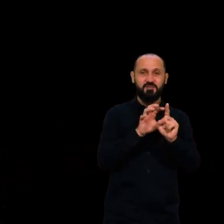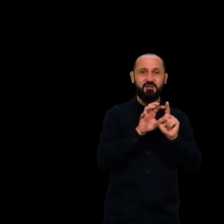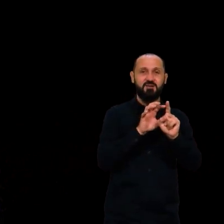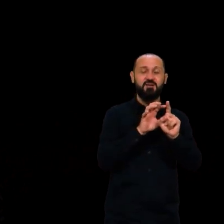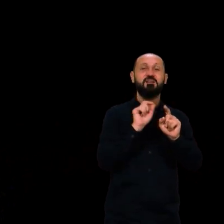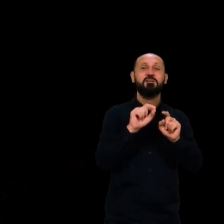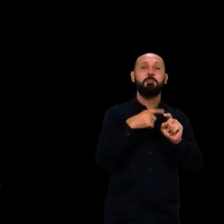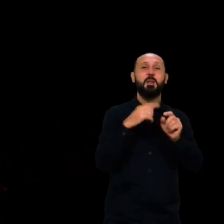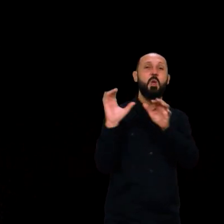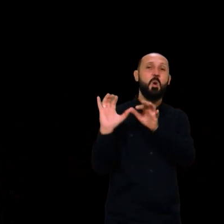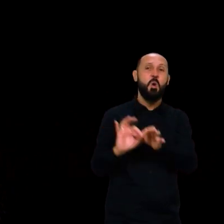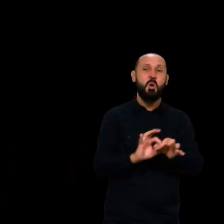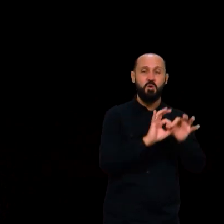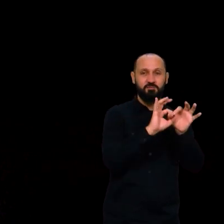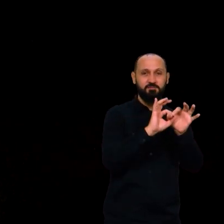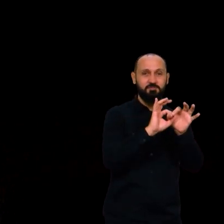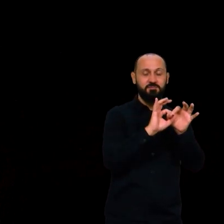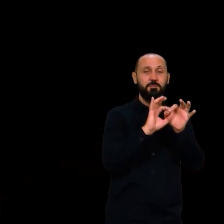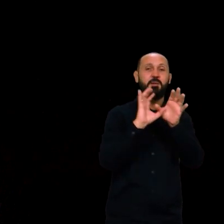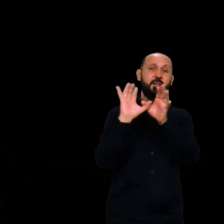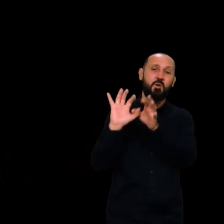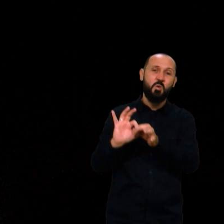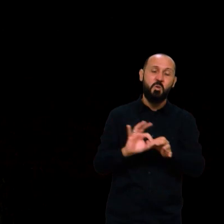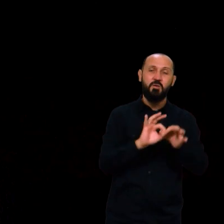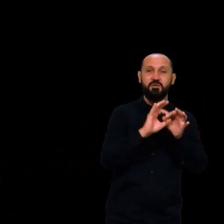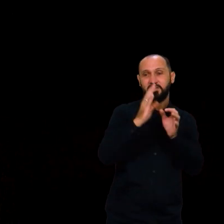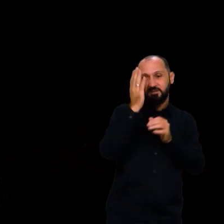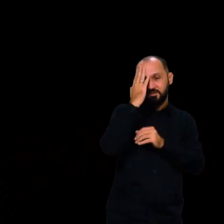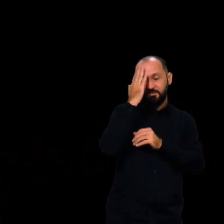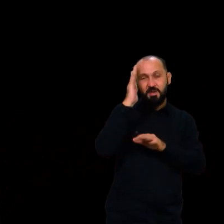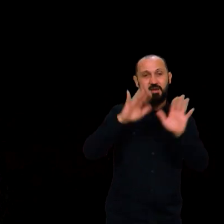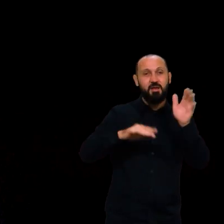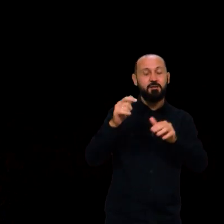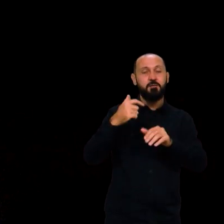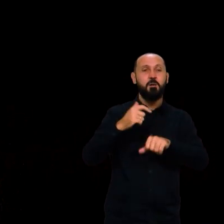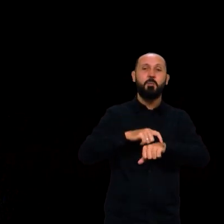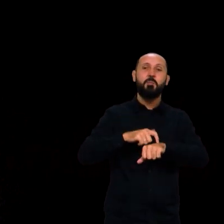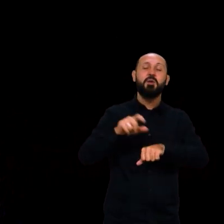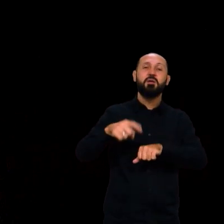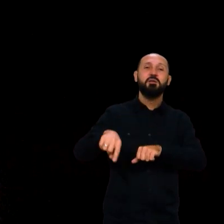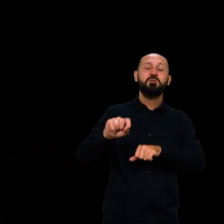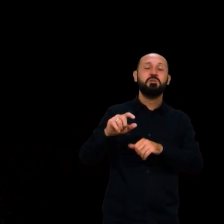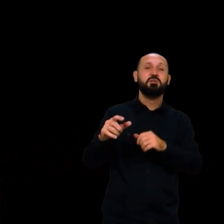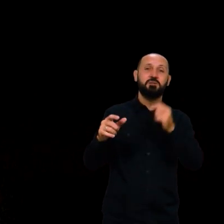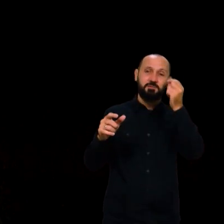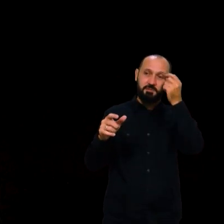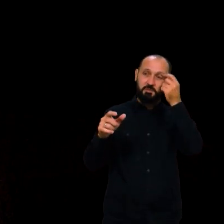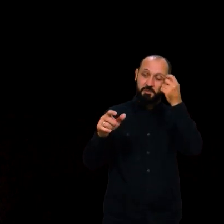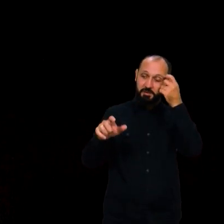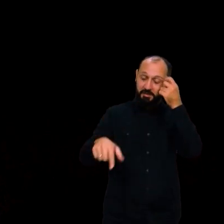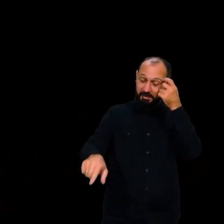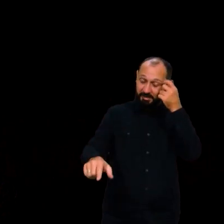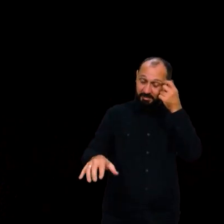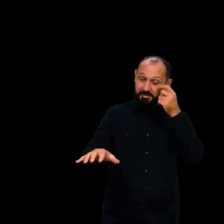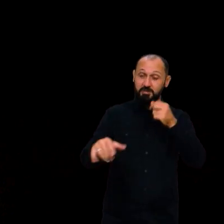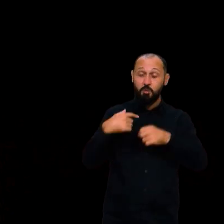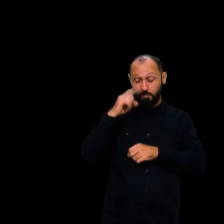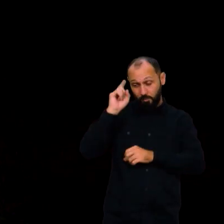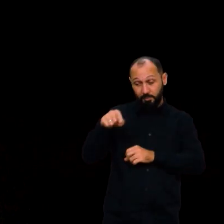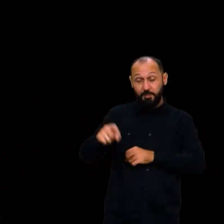e lidera pelo contexto. Pelo contexto, você saber ouvir que às Sim. vezes o seu